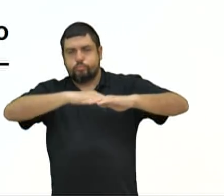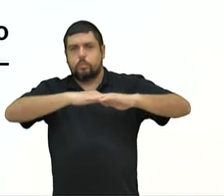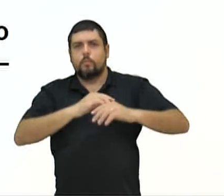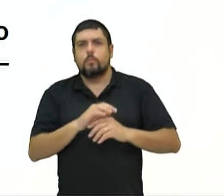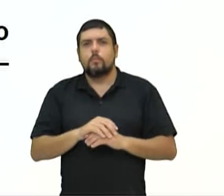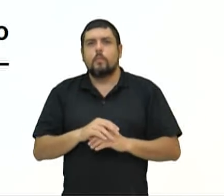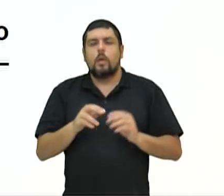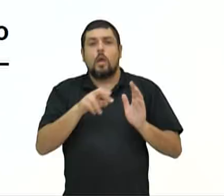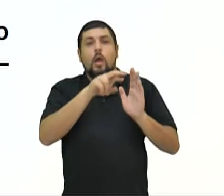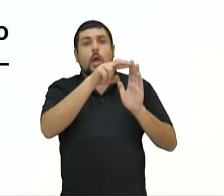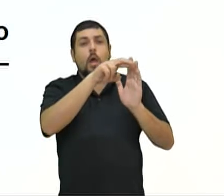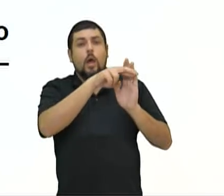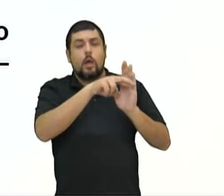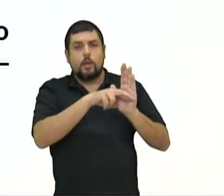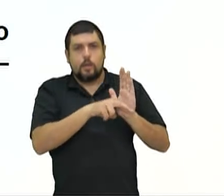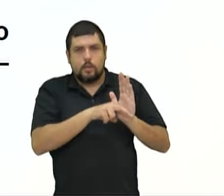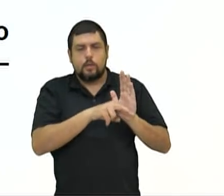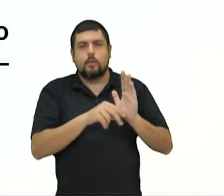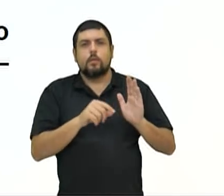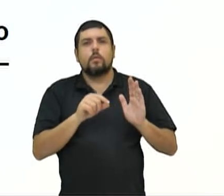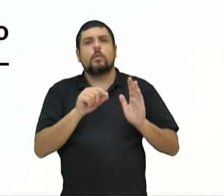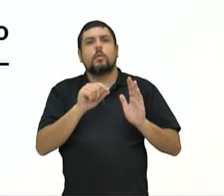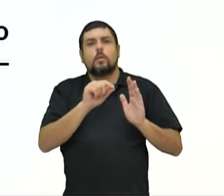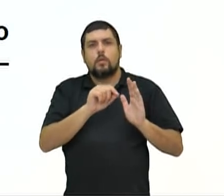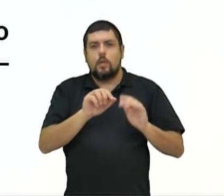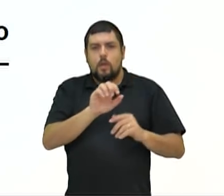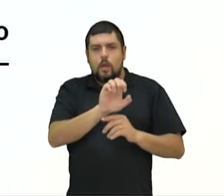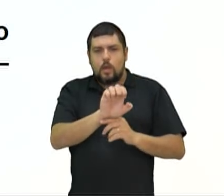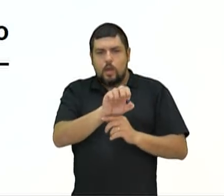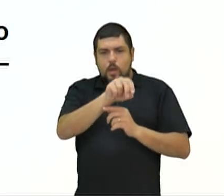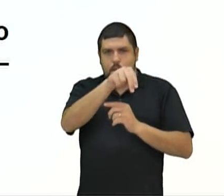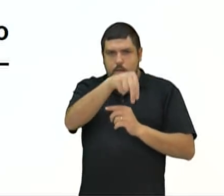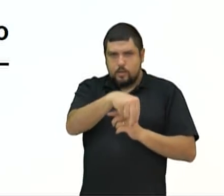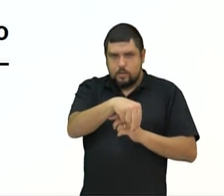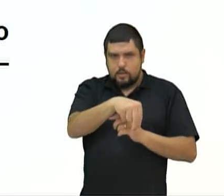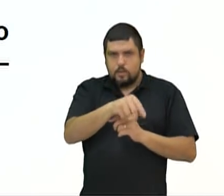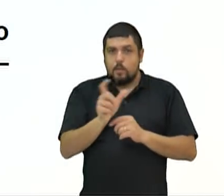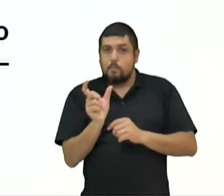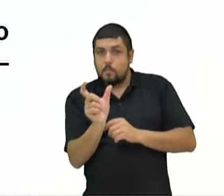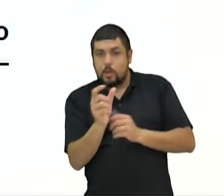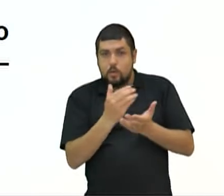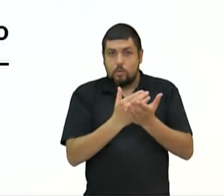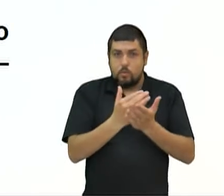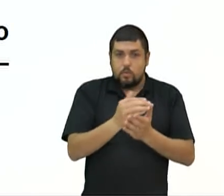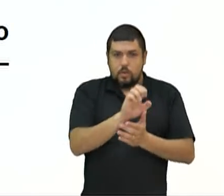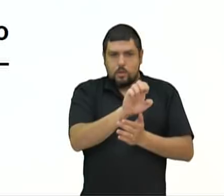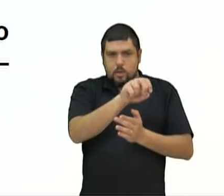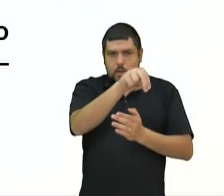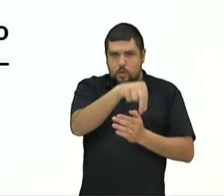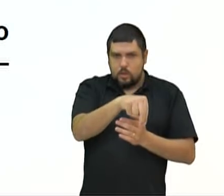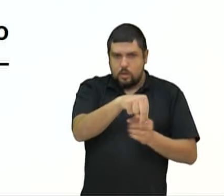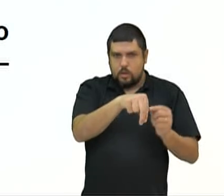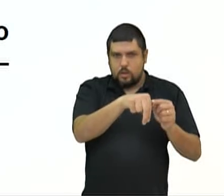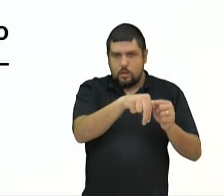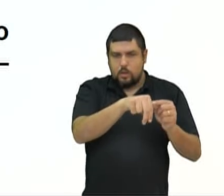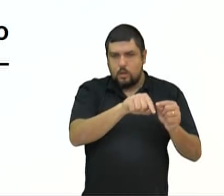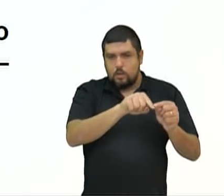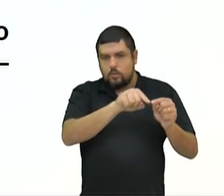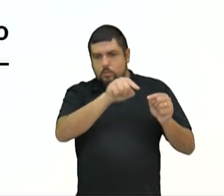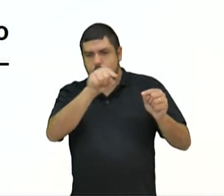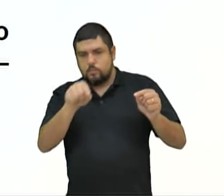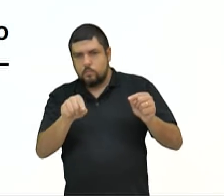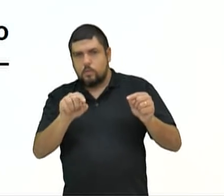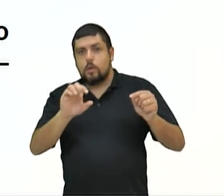sugere que na maior parte das palavras iniciadas com em, a letra X iniciará a próxima sílaba, como nas